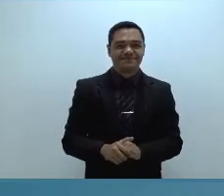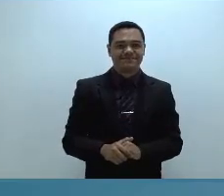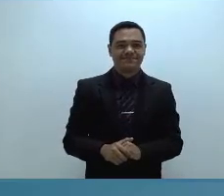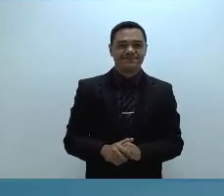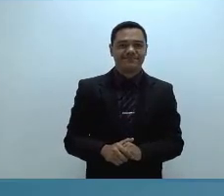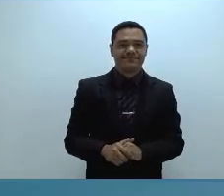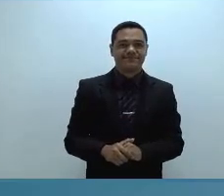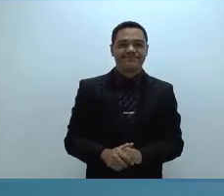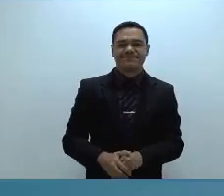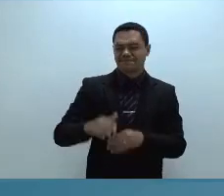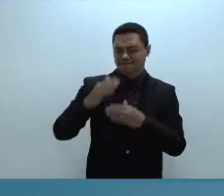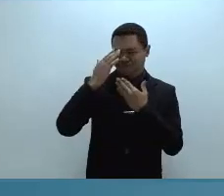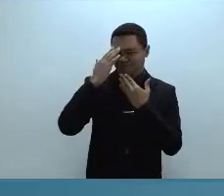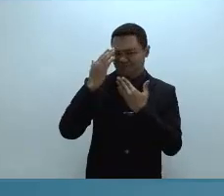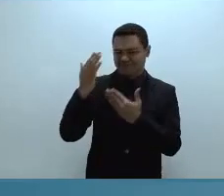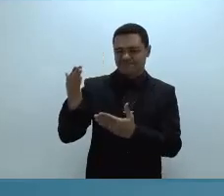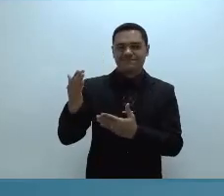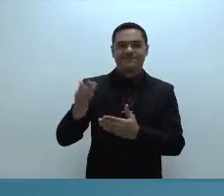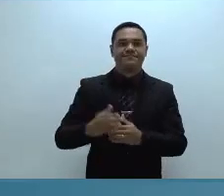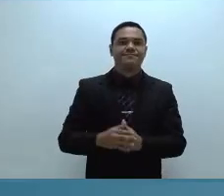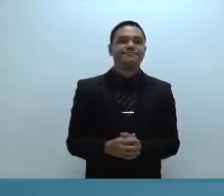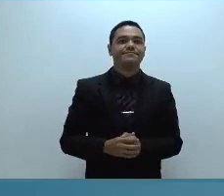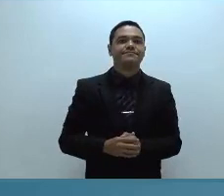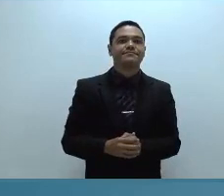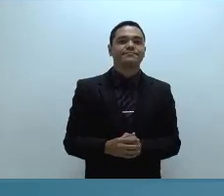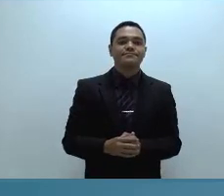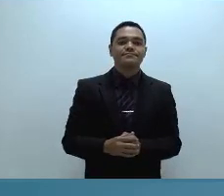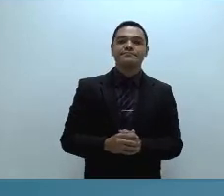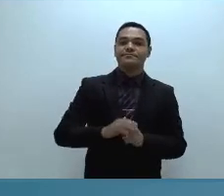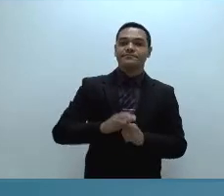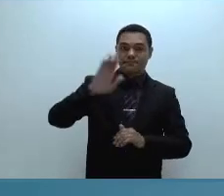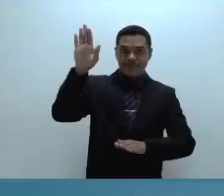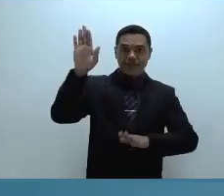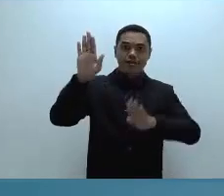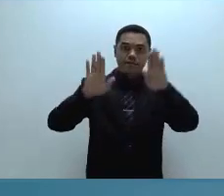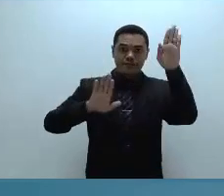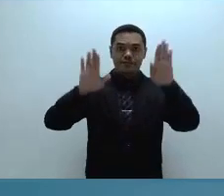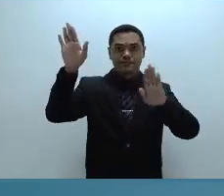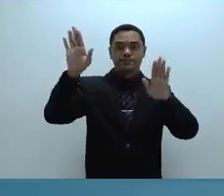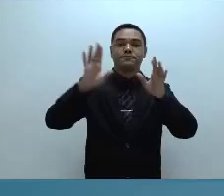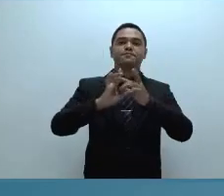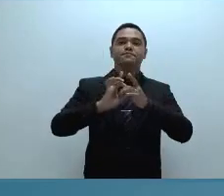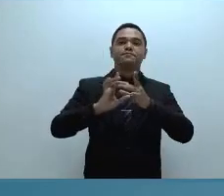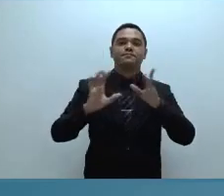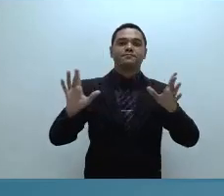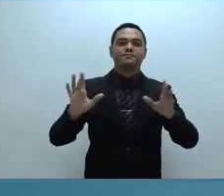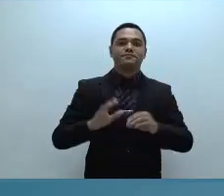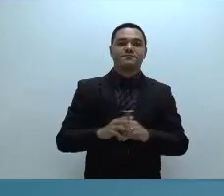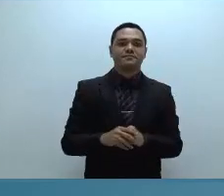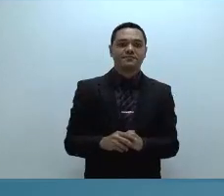Obrigado, desembargadora Nazaré Gouveia. Palavra facultada ainda.